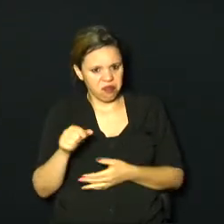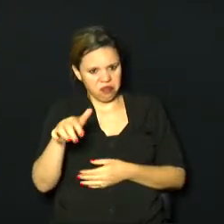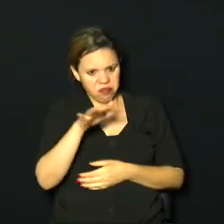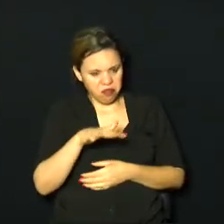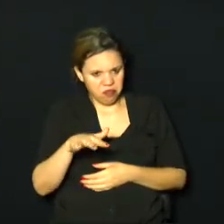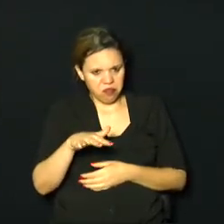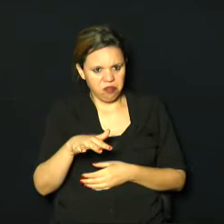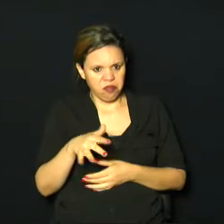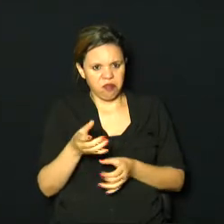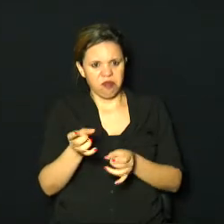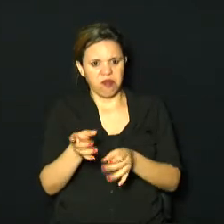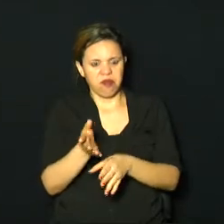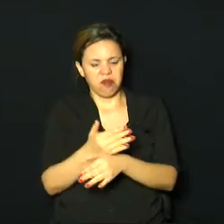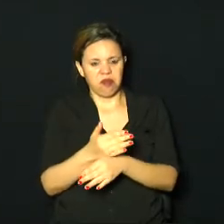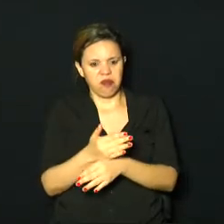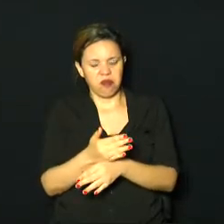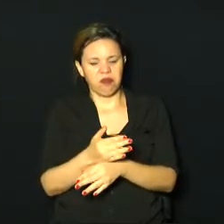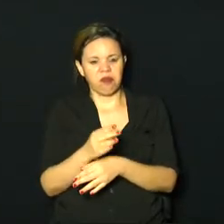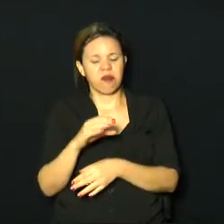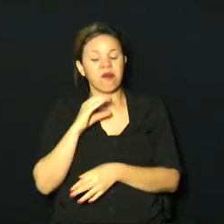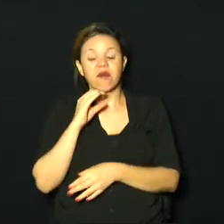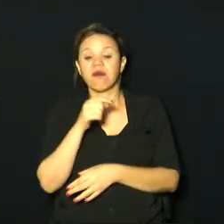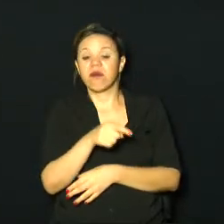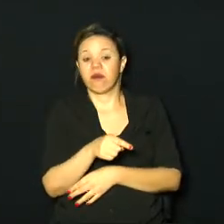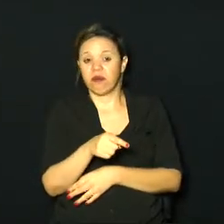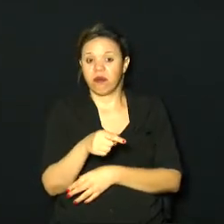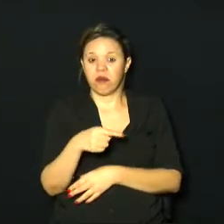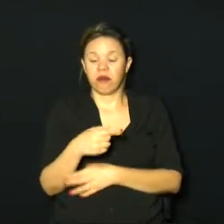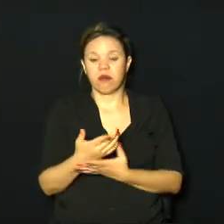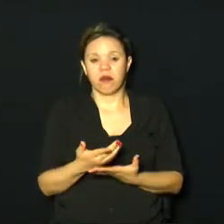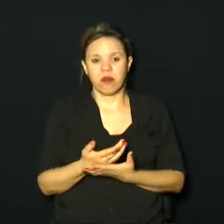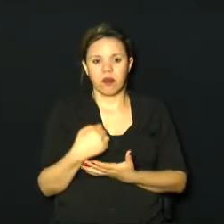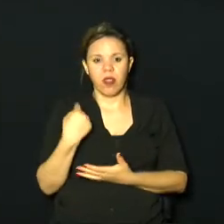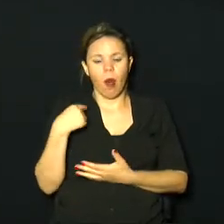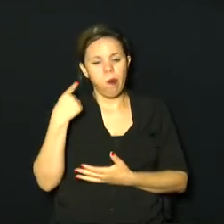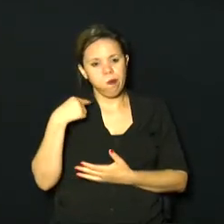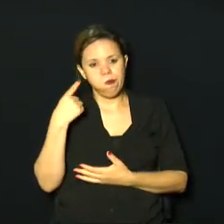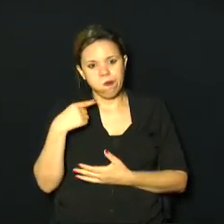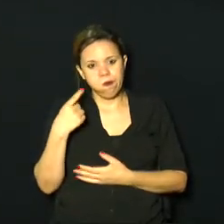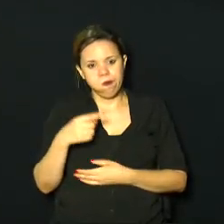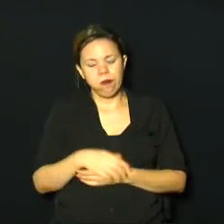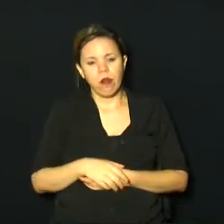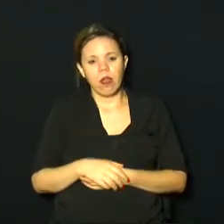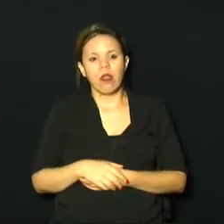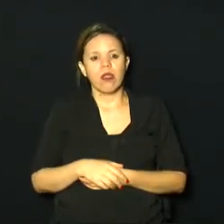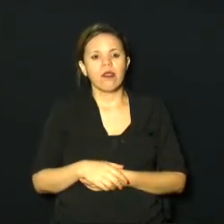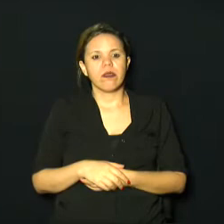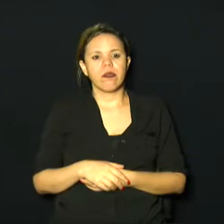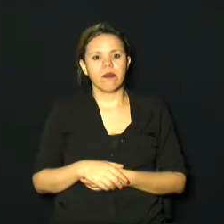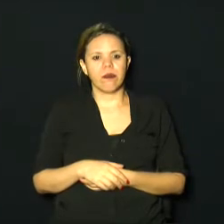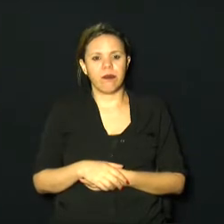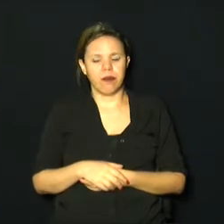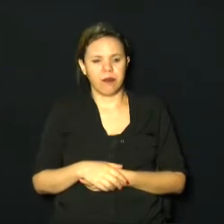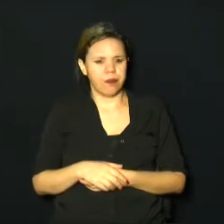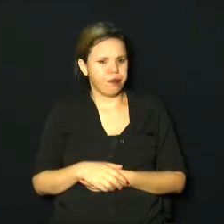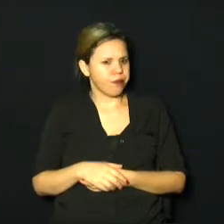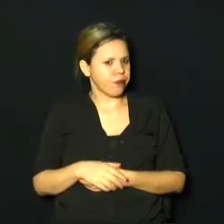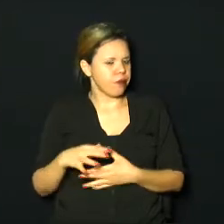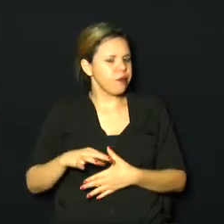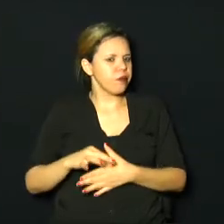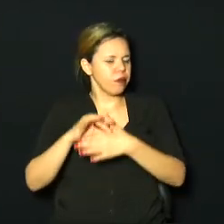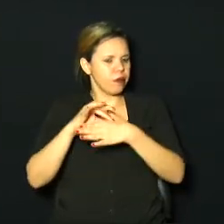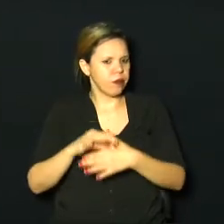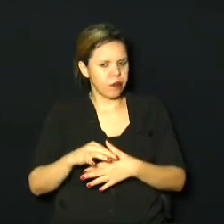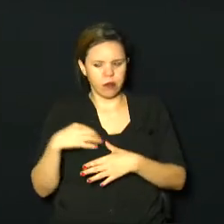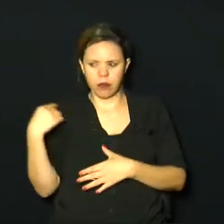lá abandonada. Carlão, o que nós, advogadas e advogados, o que as lideranças,